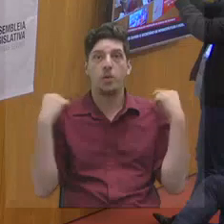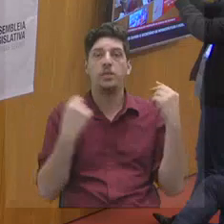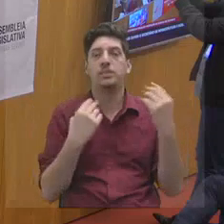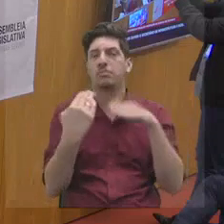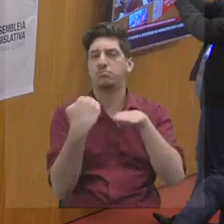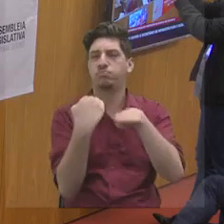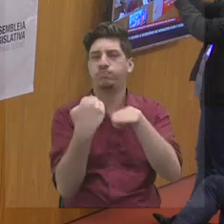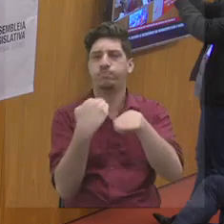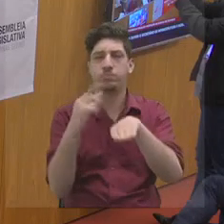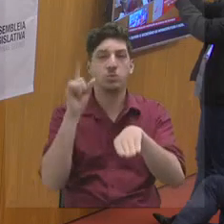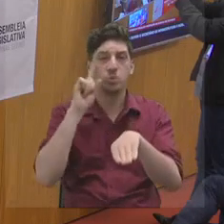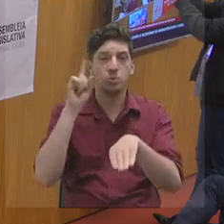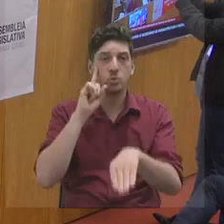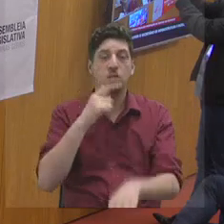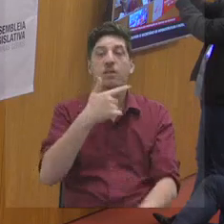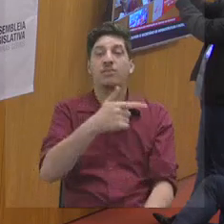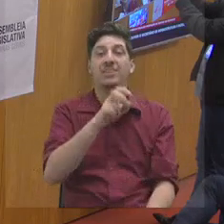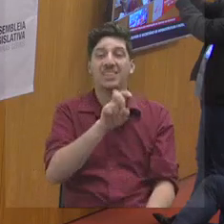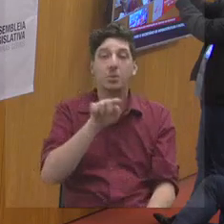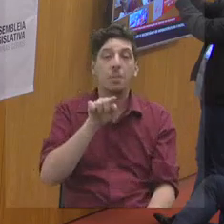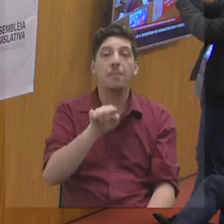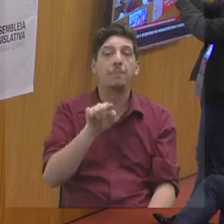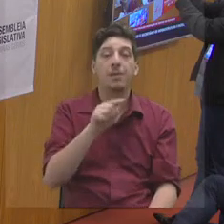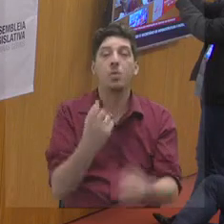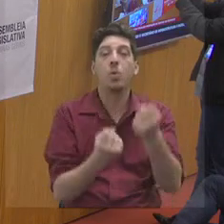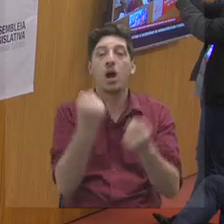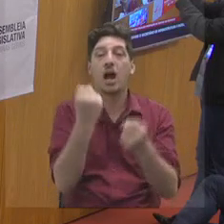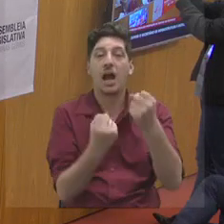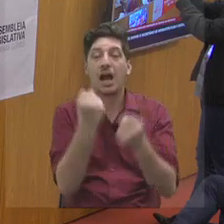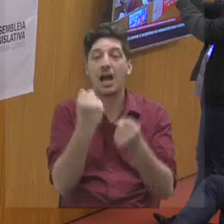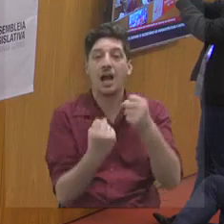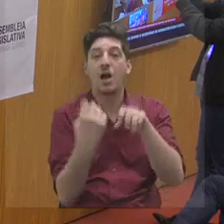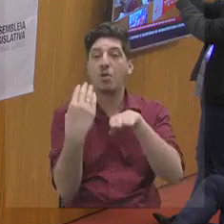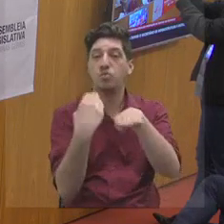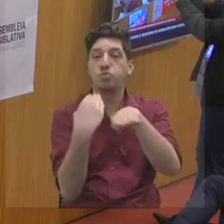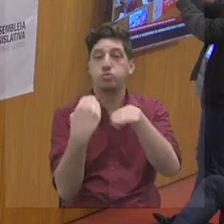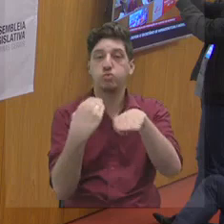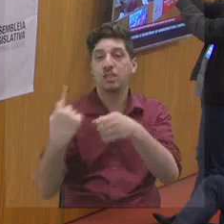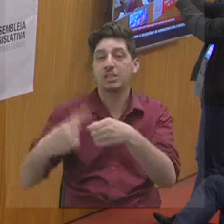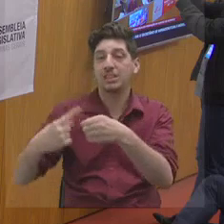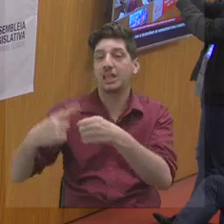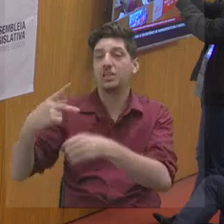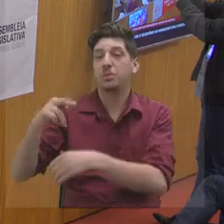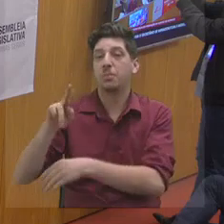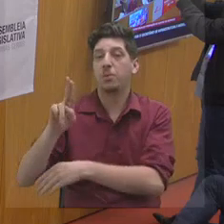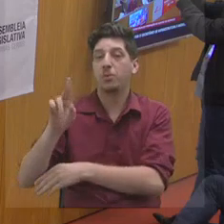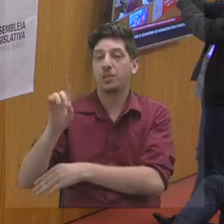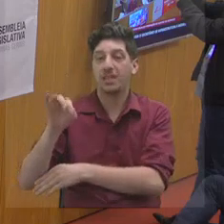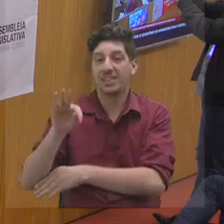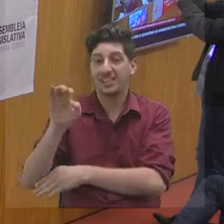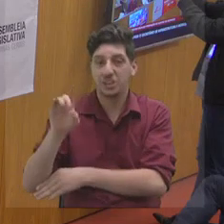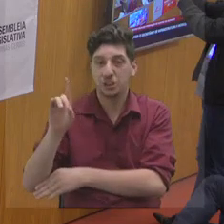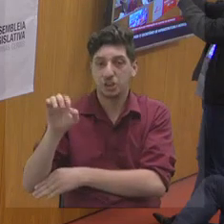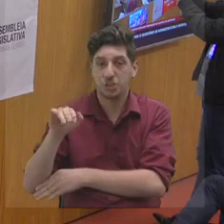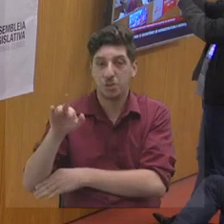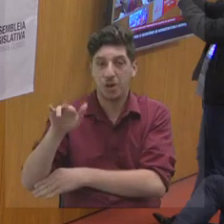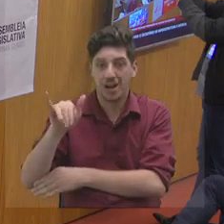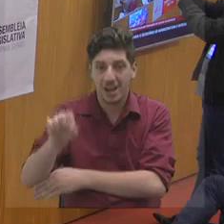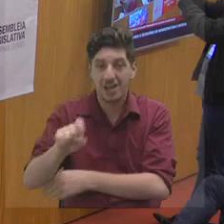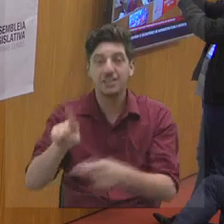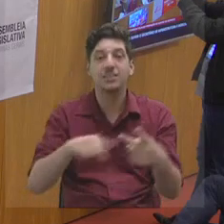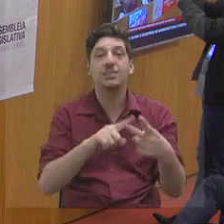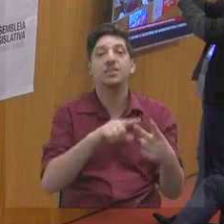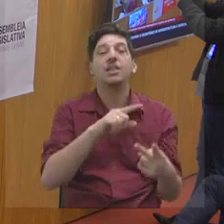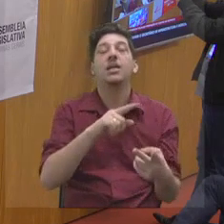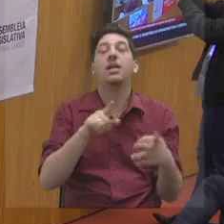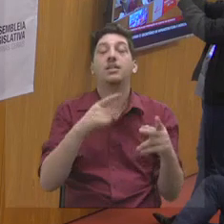dias 25 mil carros passam dentro de Prudente de Morais e dentro de Matozinhos todos os dias imprudente Morais